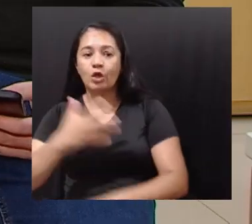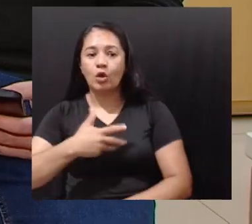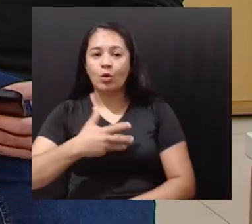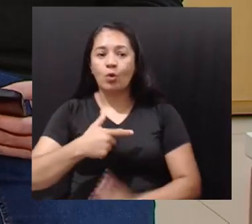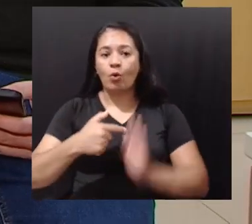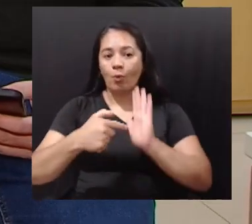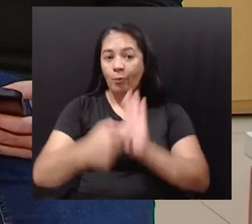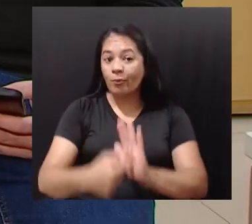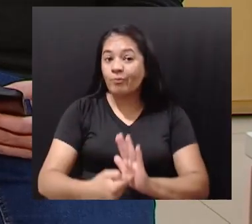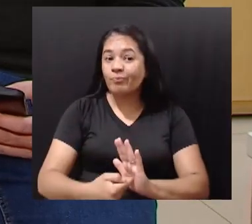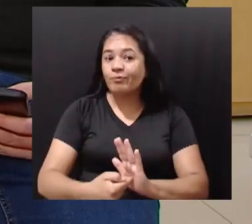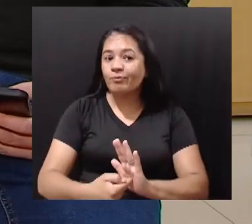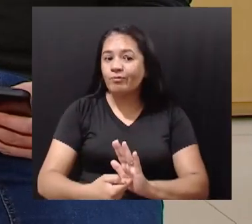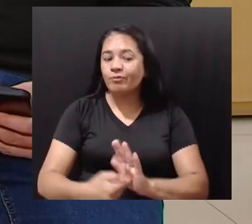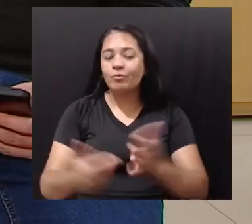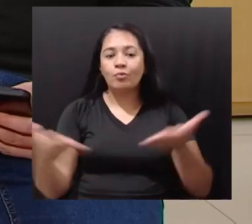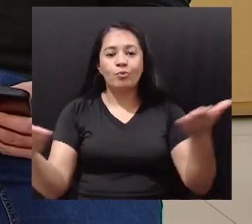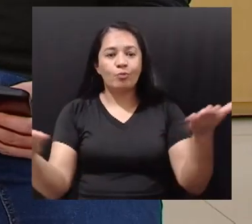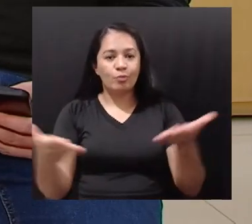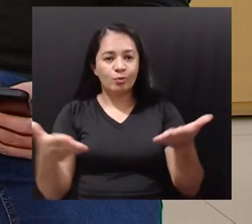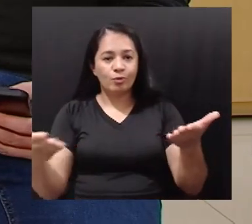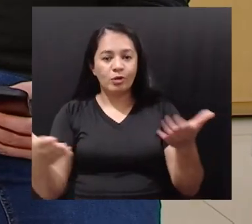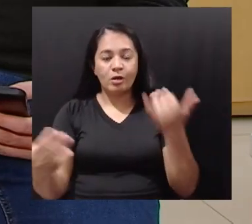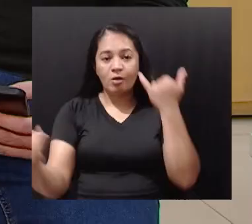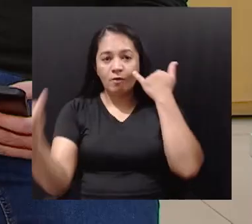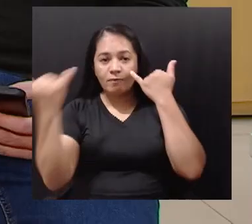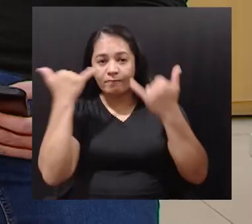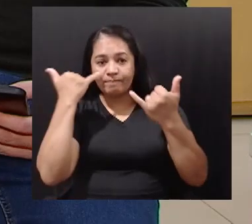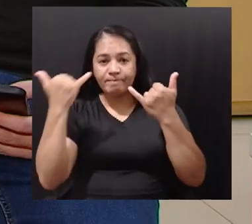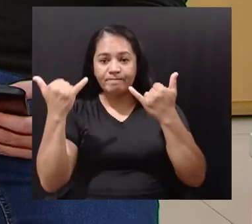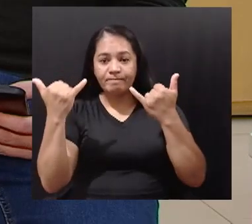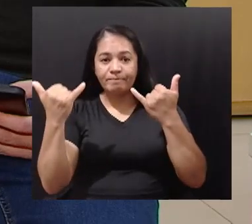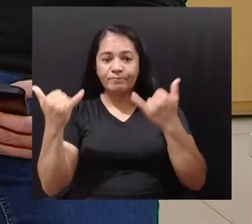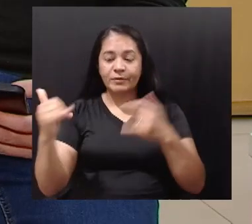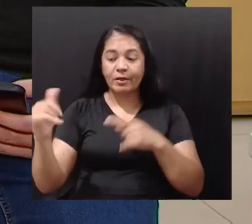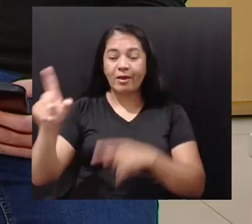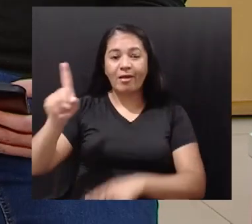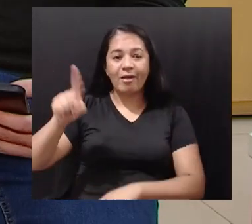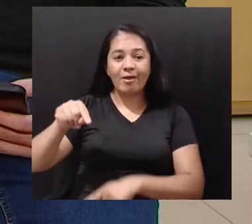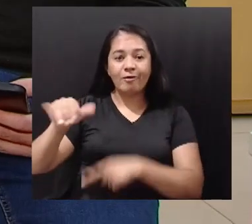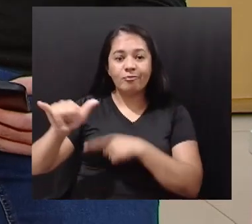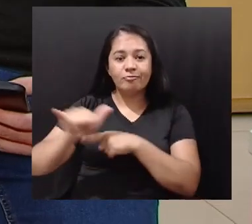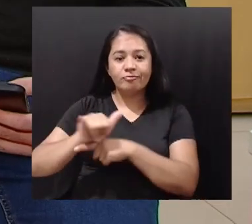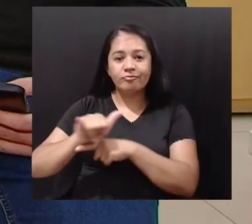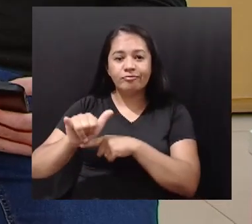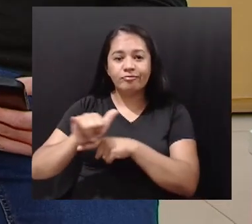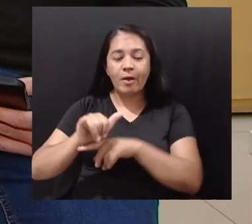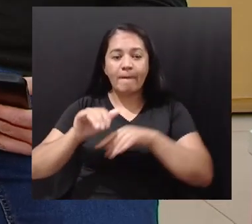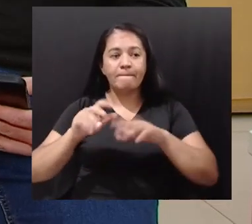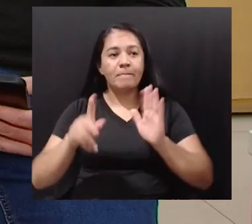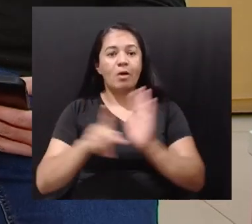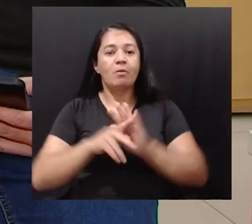Então, hoje, dados ele é um insumo estratégico para publicidade, por exemplo,